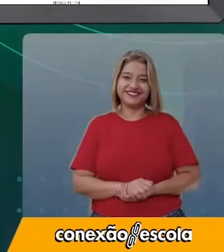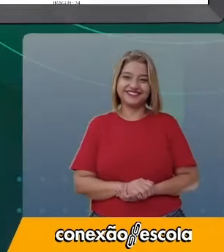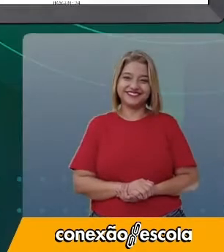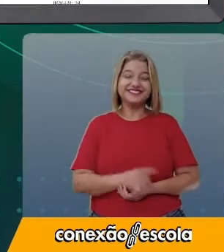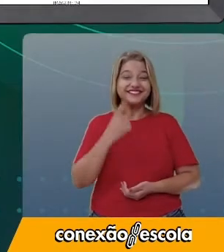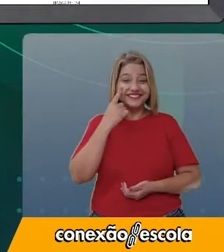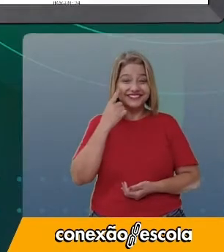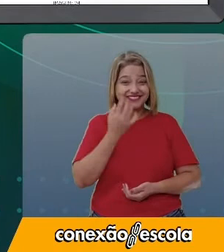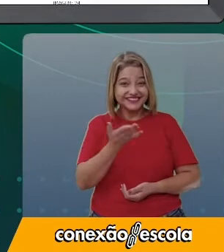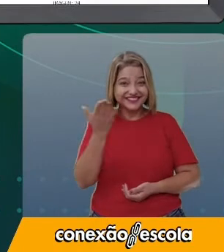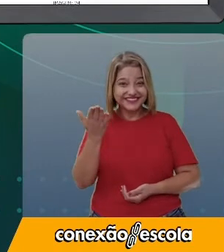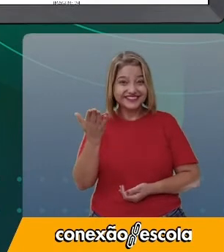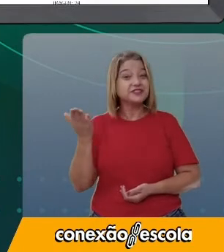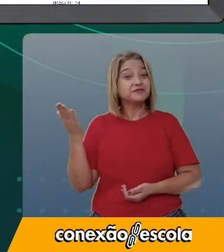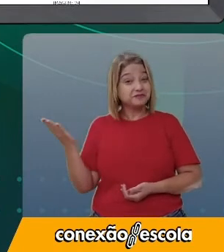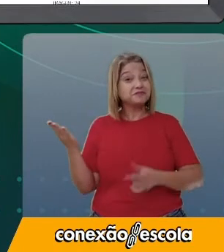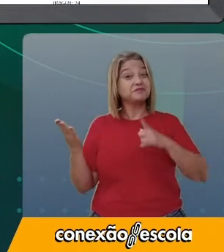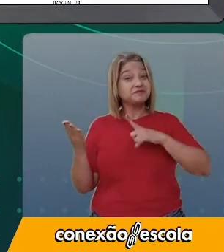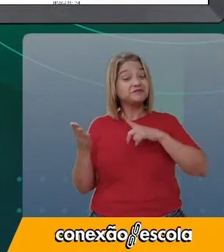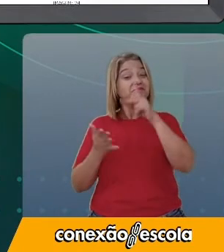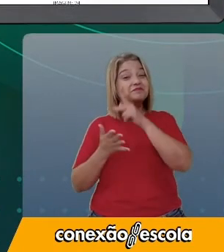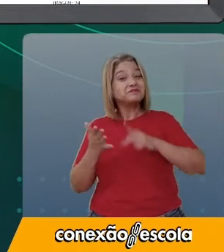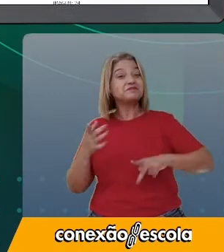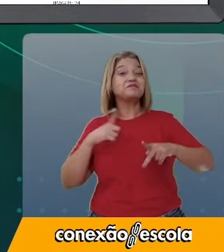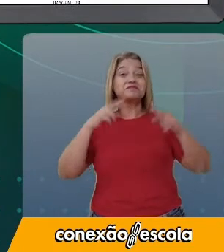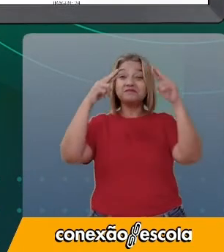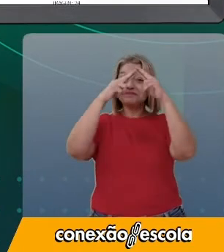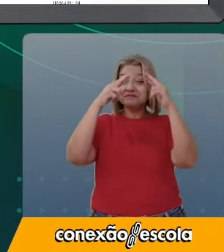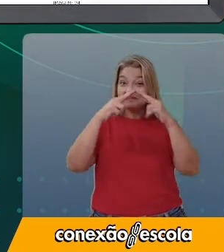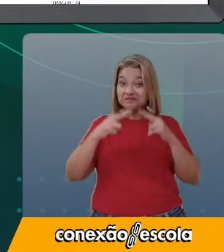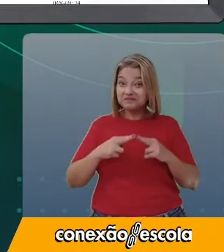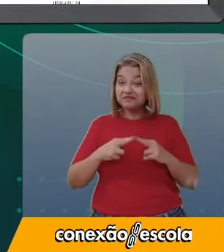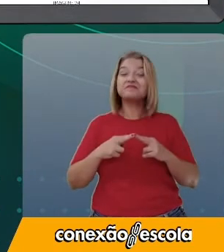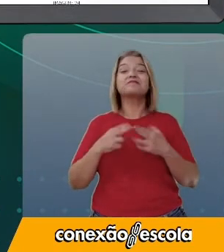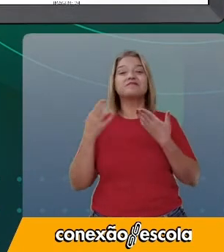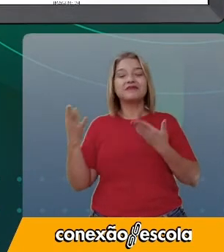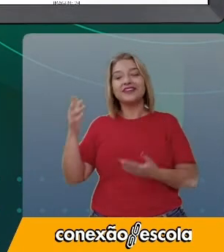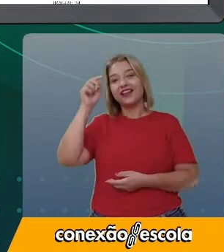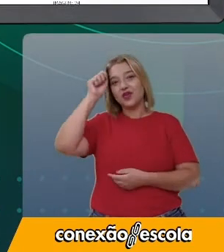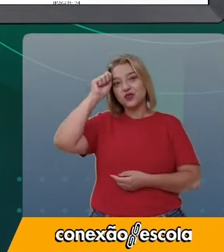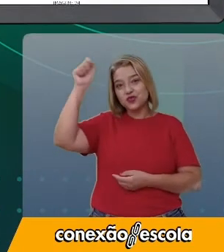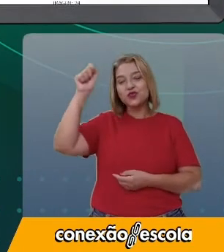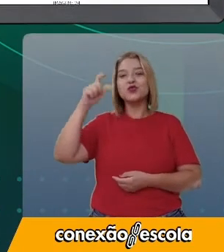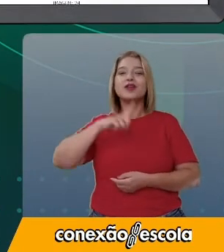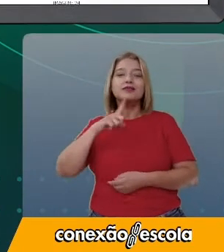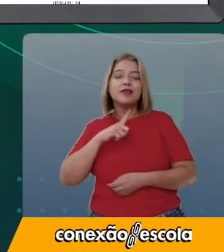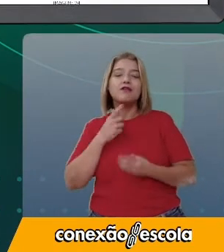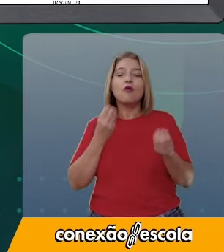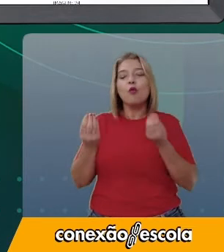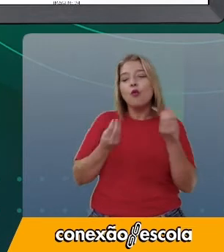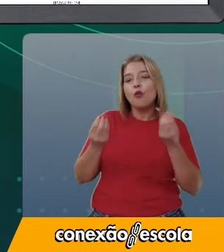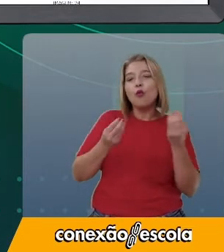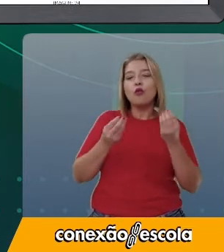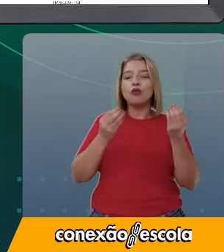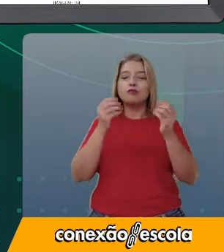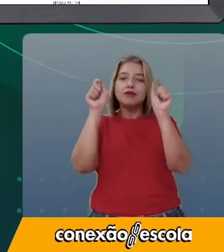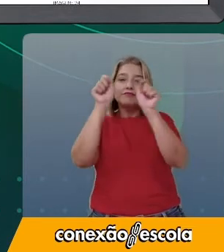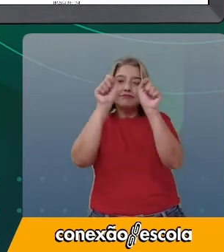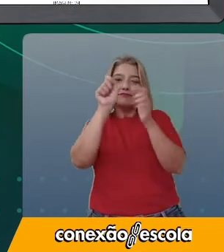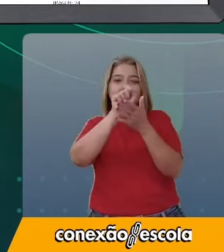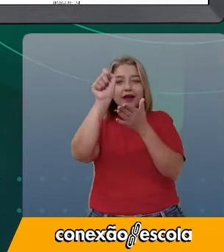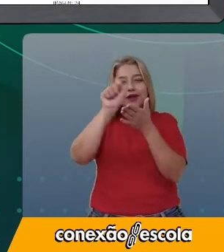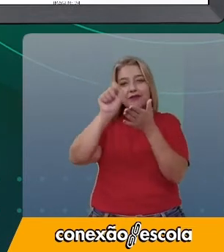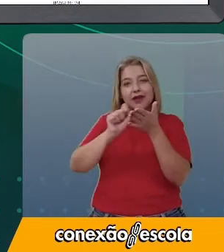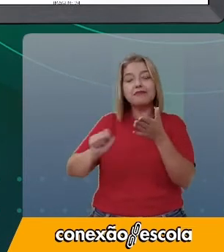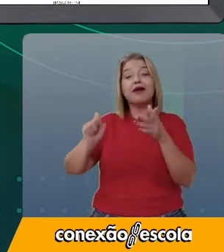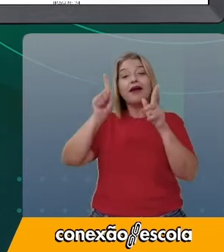Vocês viram? Aqui a gente tem um poema rimado. Então a autora teve o cuidado de fazer